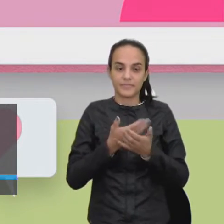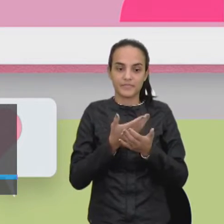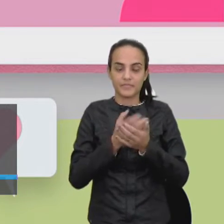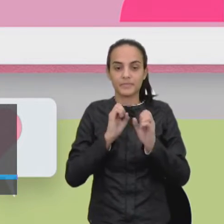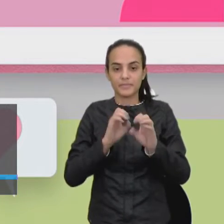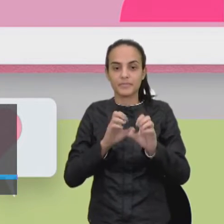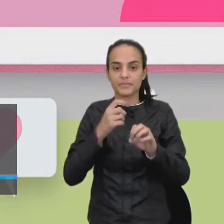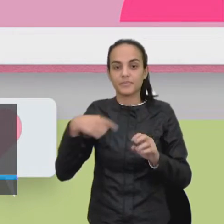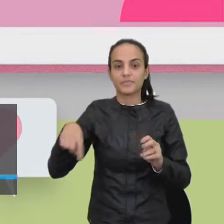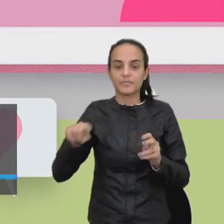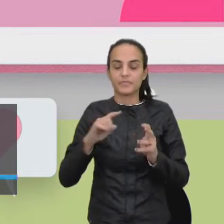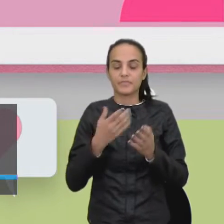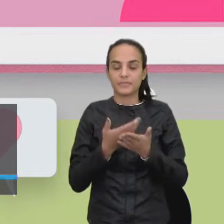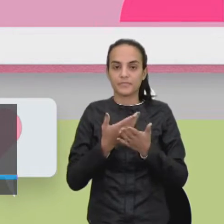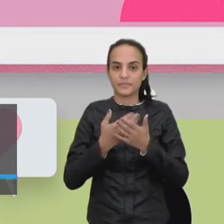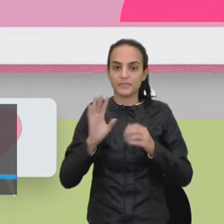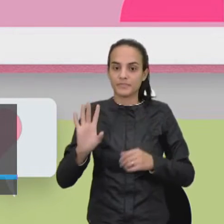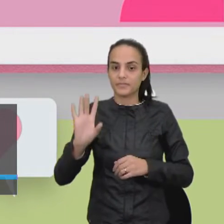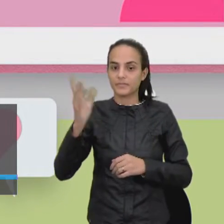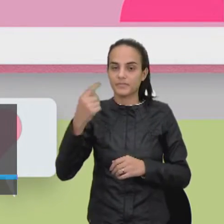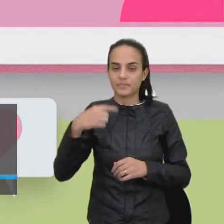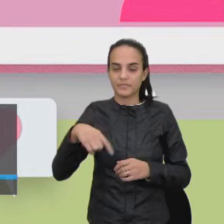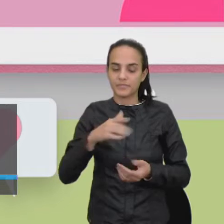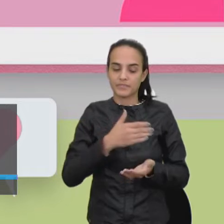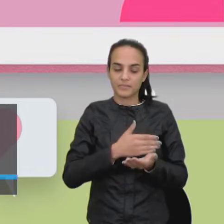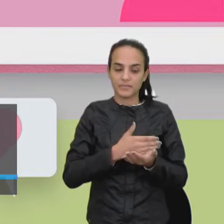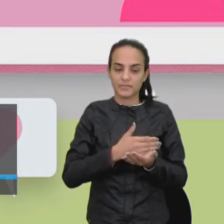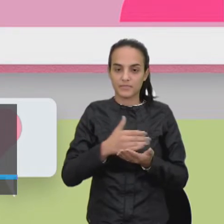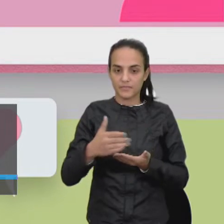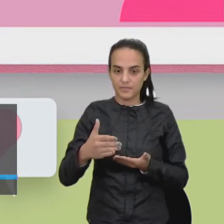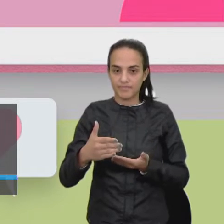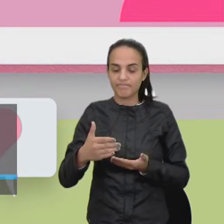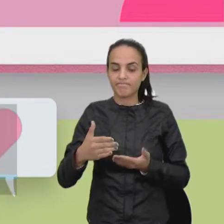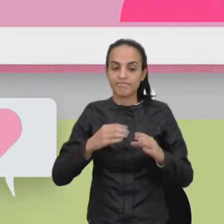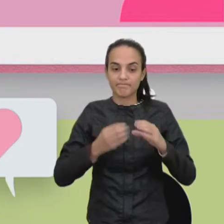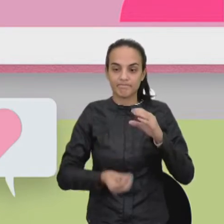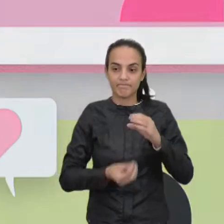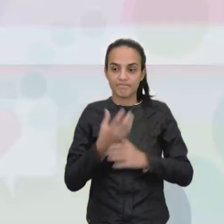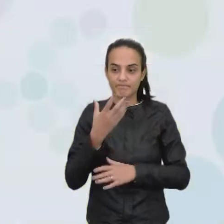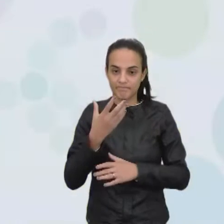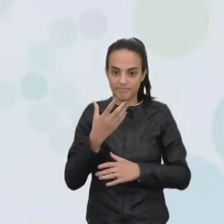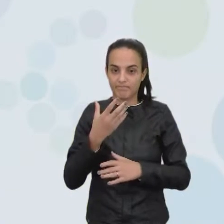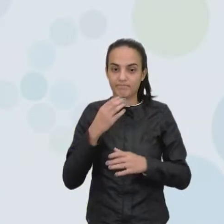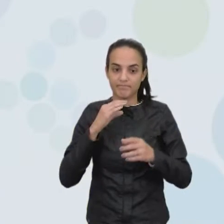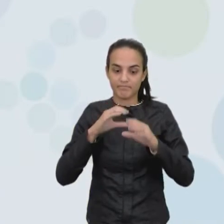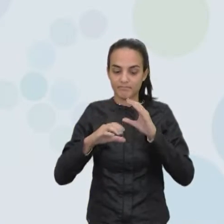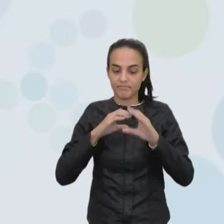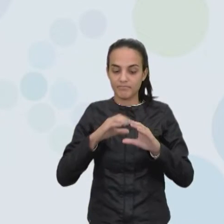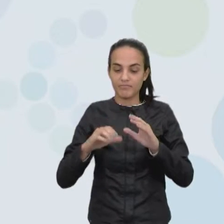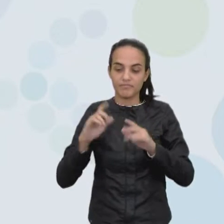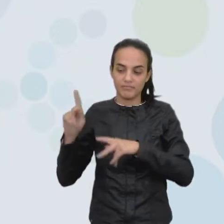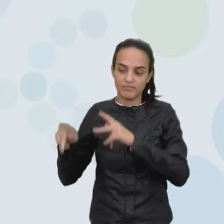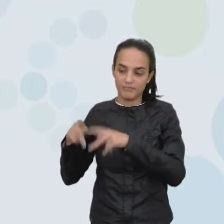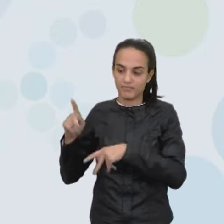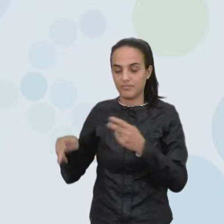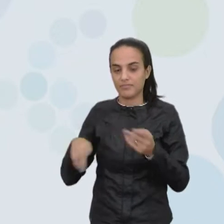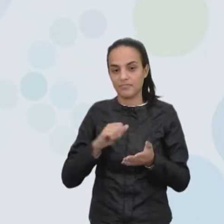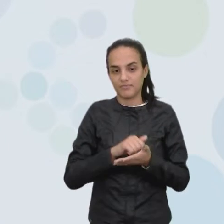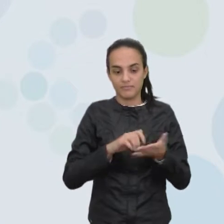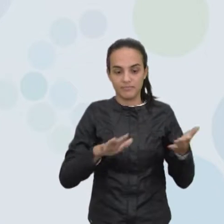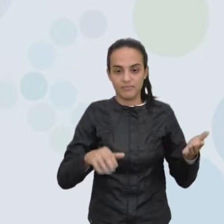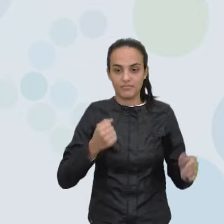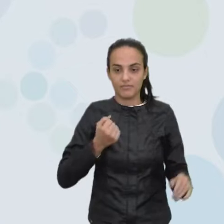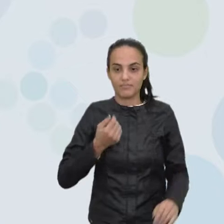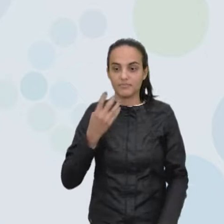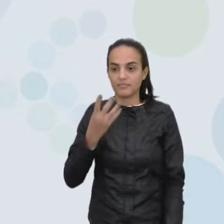a nossa aula acontecer. Estamos começando com criação e comunicação publicitária, aí na tela para vocês. Atividade